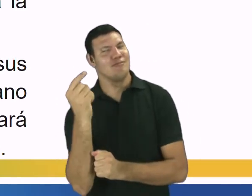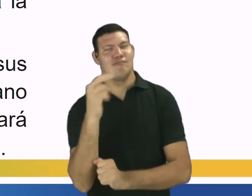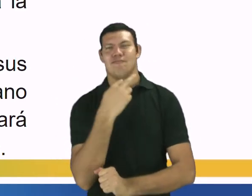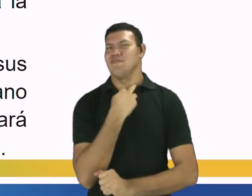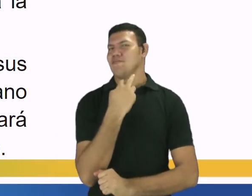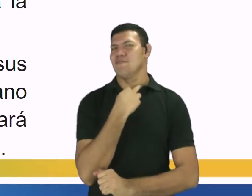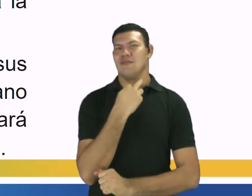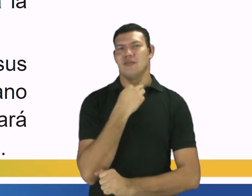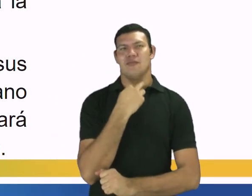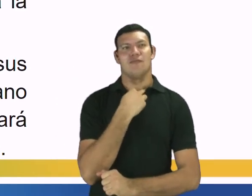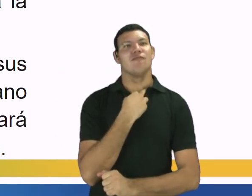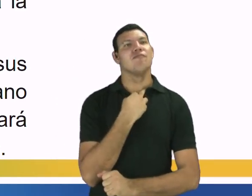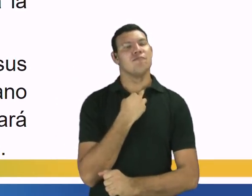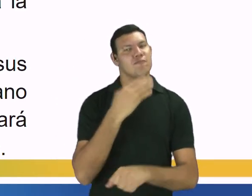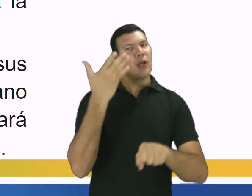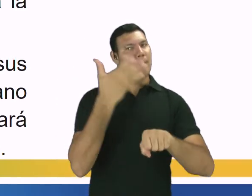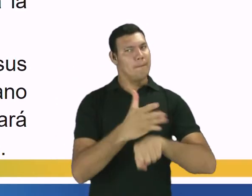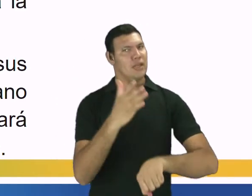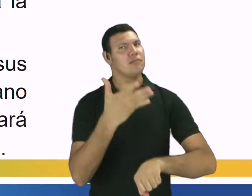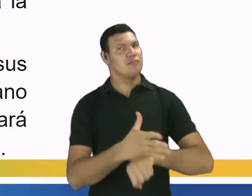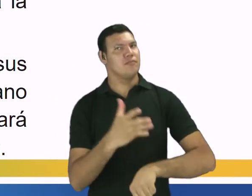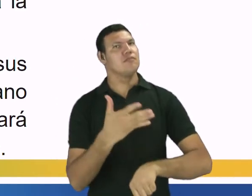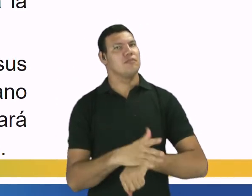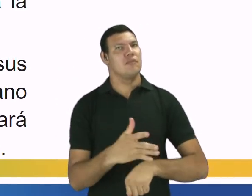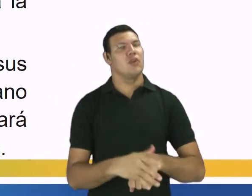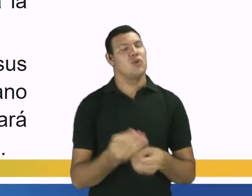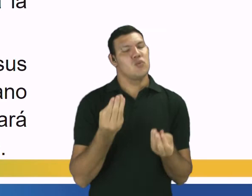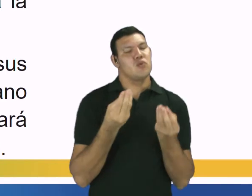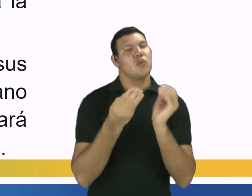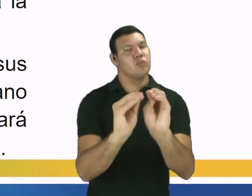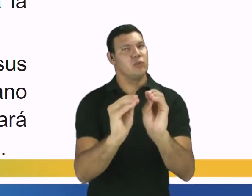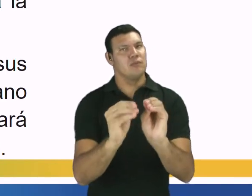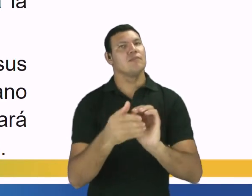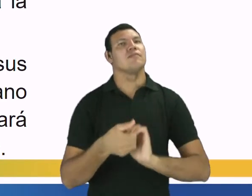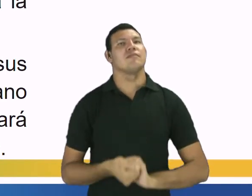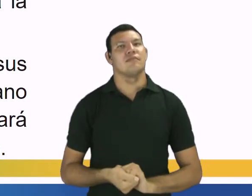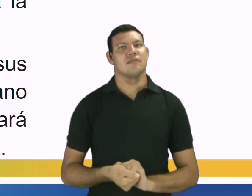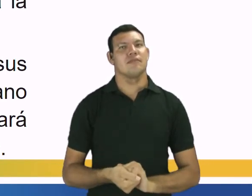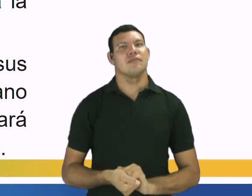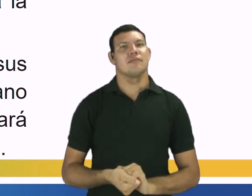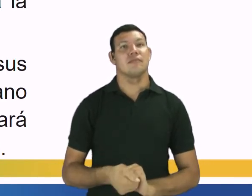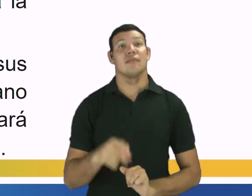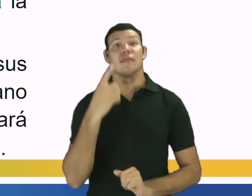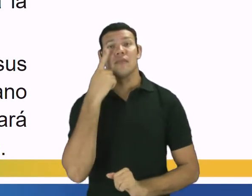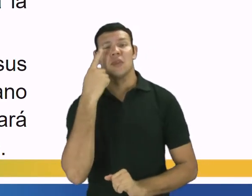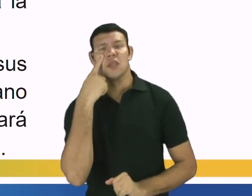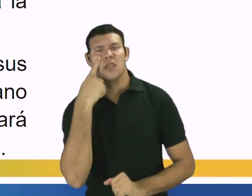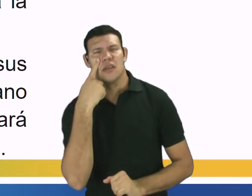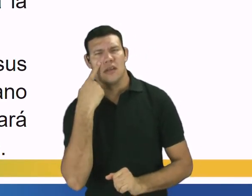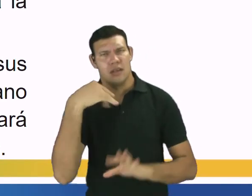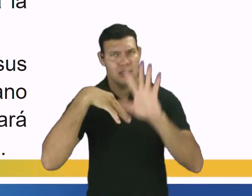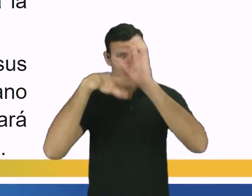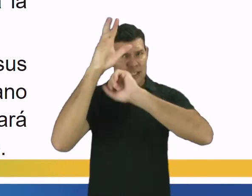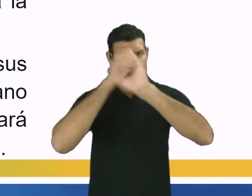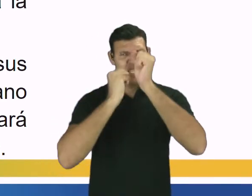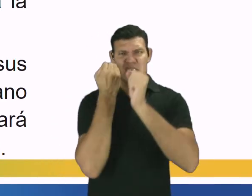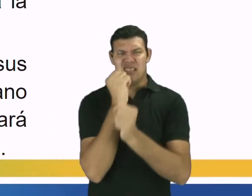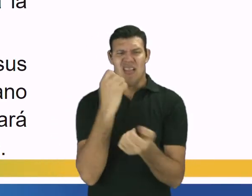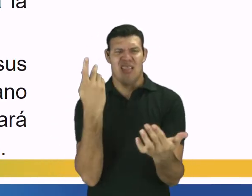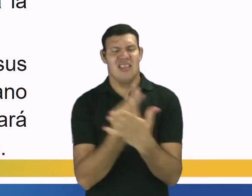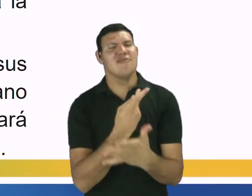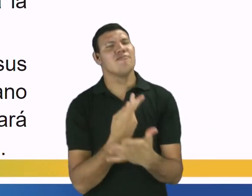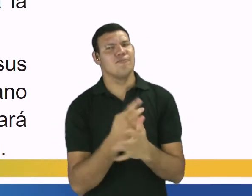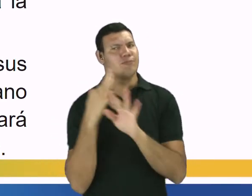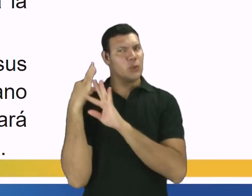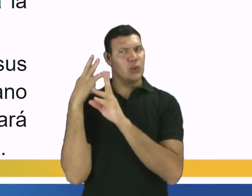estudaram, é sempre bom a gente praticar eles, por isso que eu coloquei aí para nós vermos se vocês já aprenderam. Se não, não tem problema, vamos voltar e